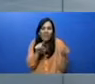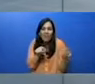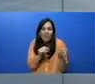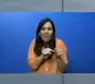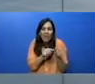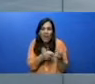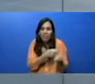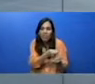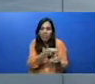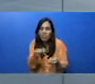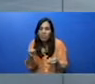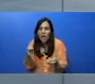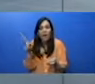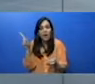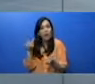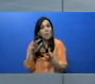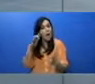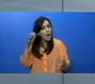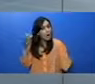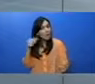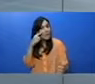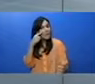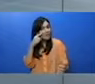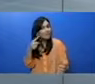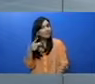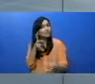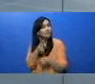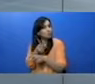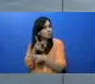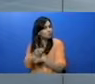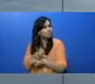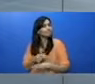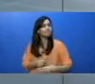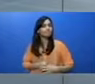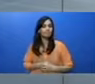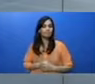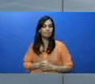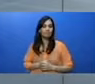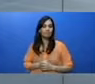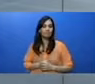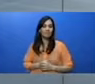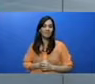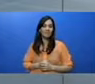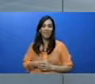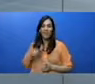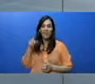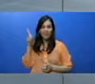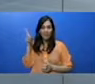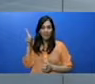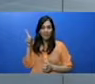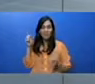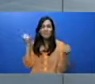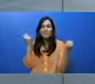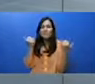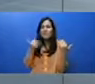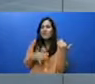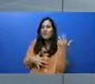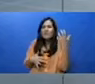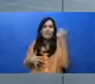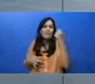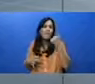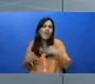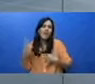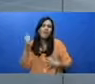melhor, nós aumentamos no tamanho este folheto explicando sobre